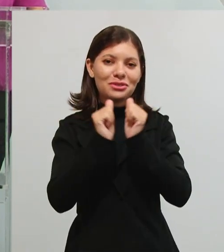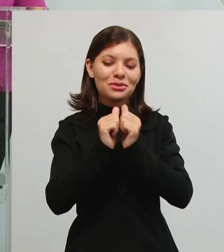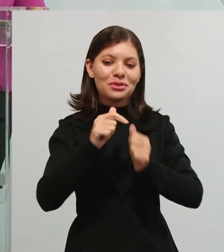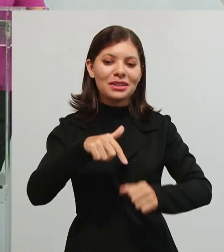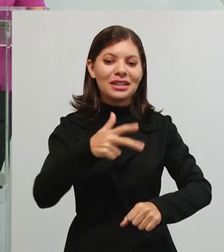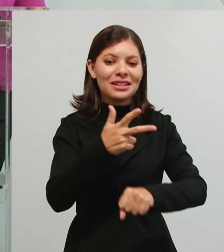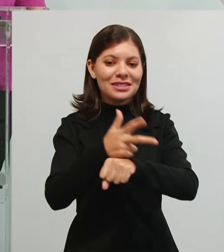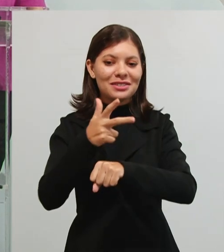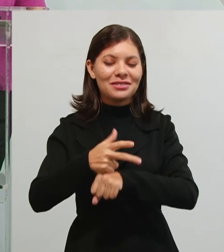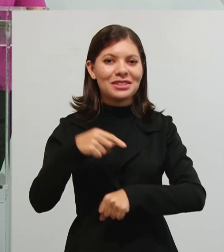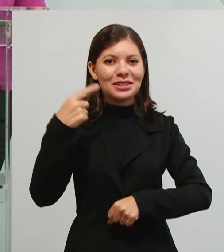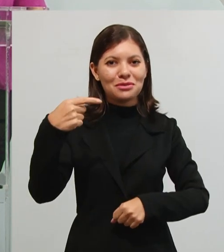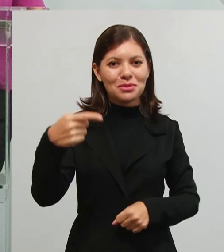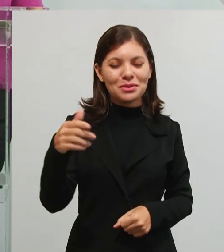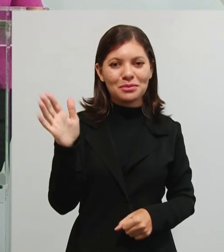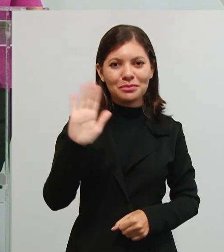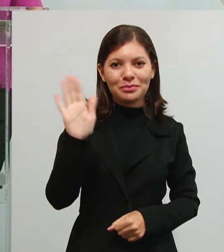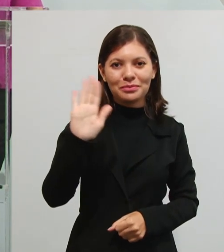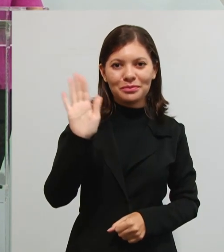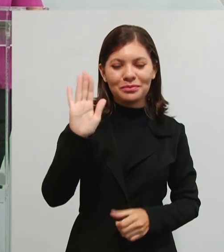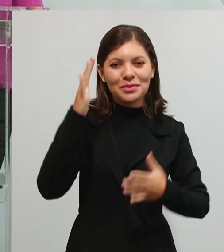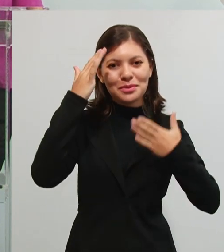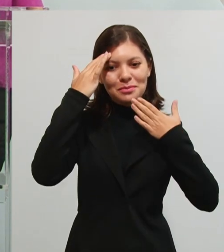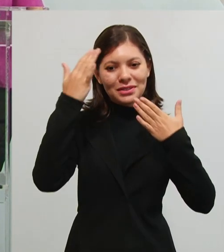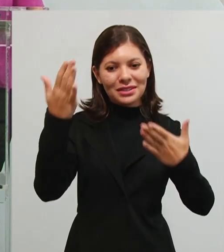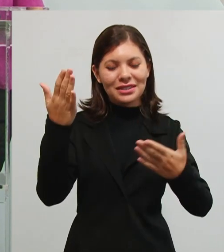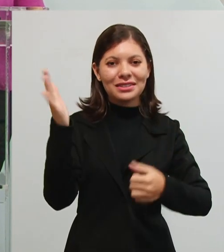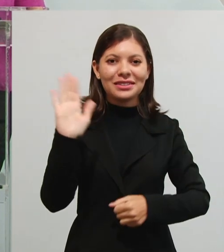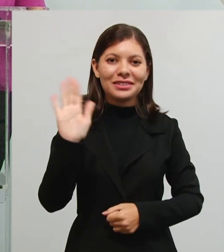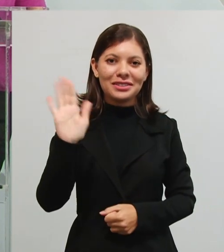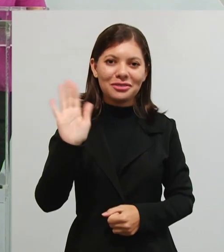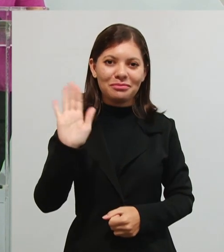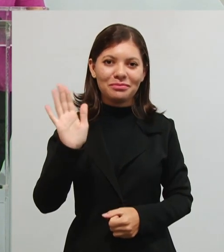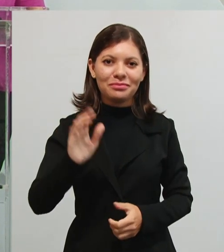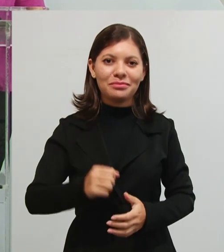vídeo e até o próximo curso. Obrigada. Tchau, tchau.